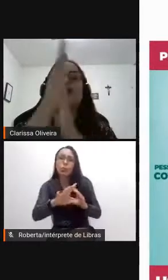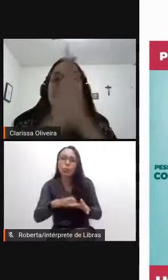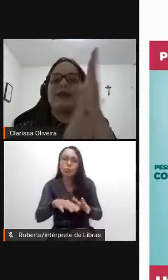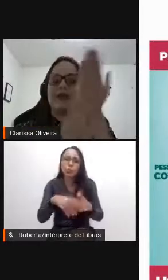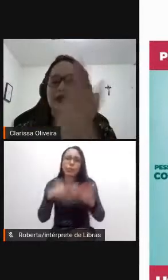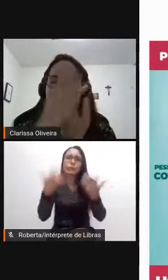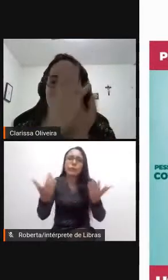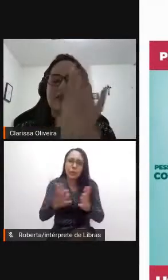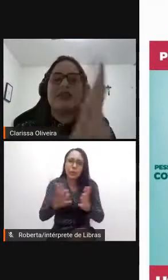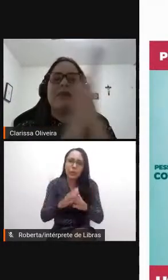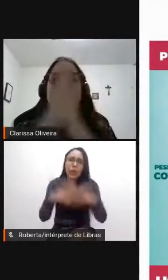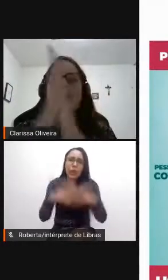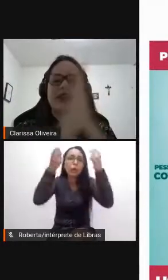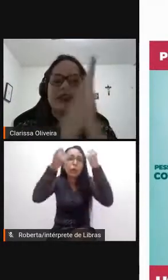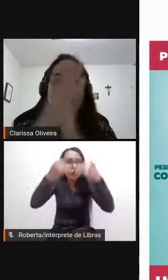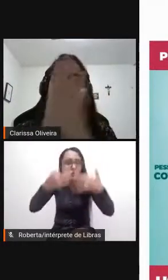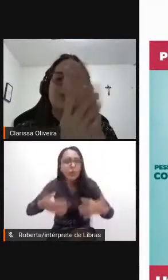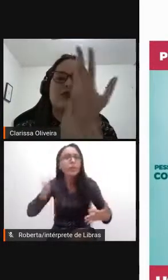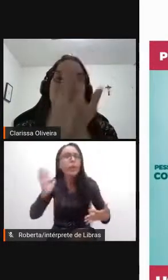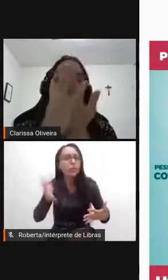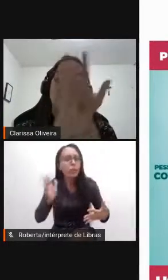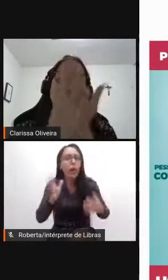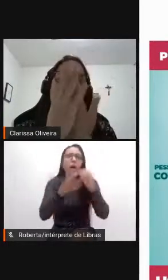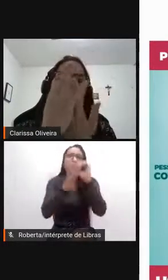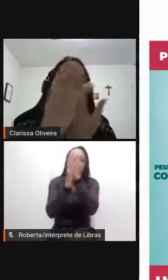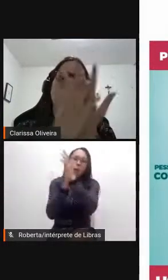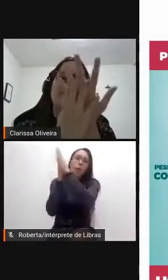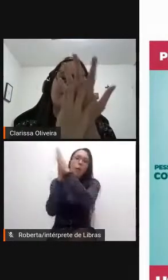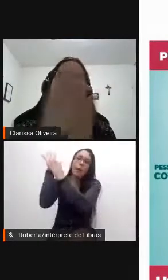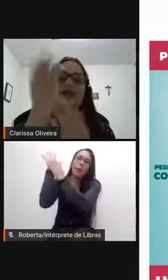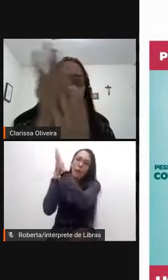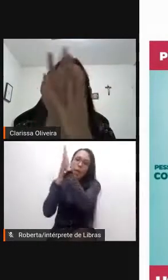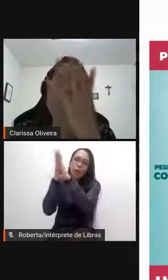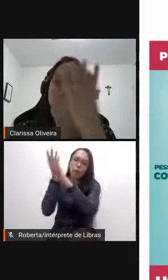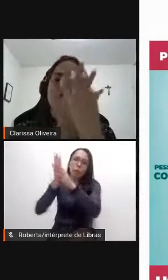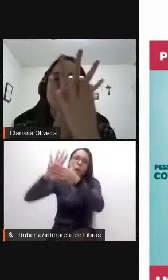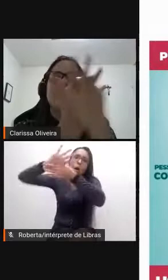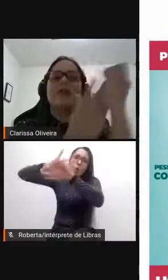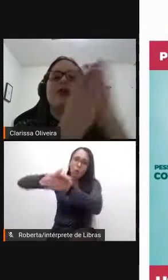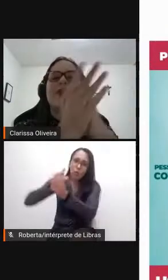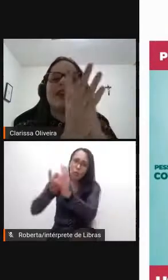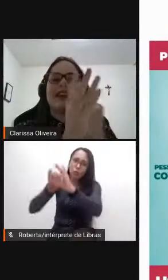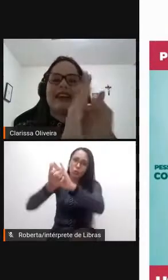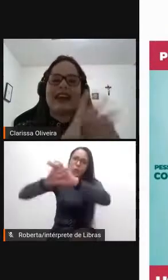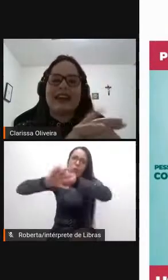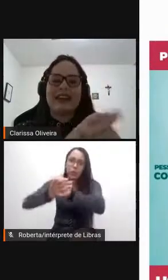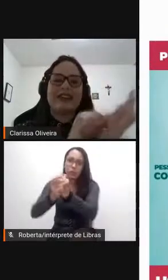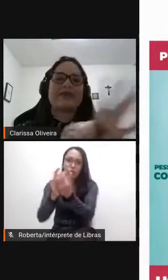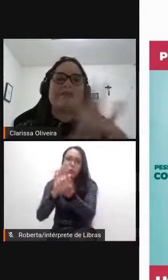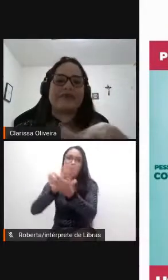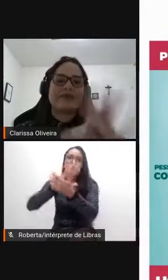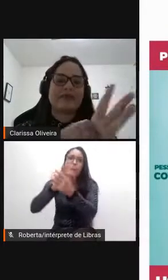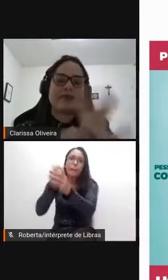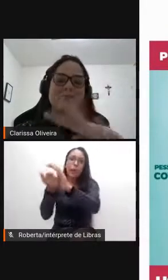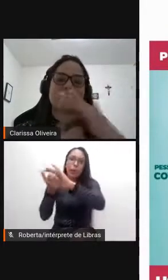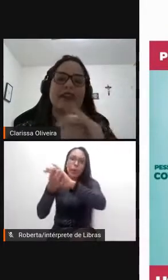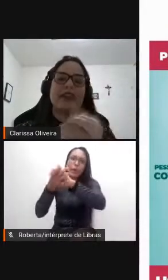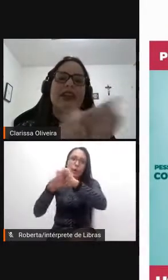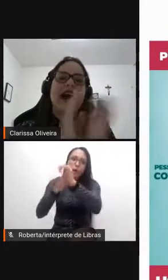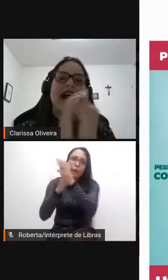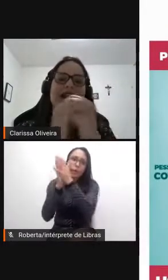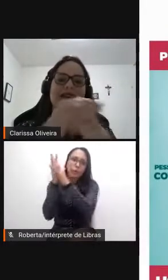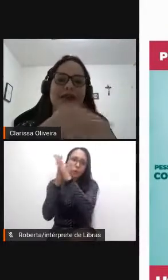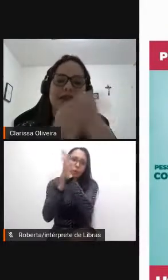passo que eu contei para vocês. Palma das mãos, dorso das mãos, entre os dedos, polegares,